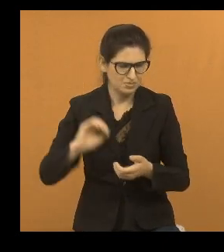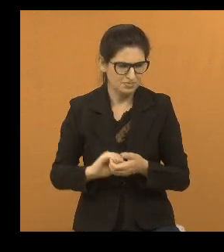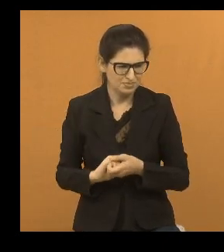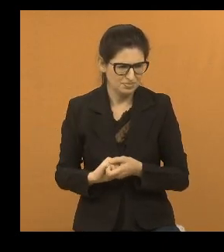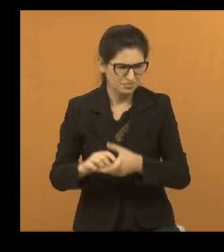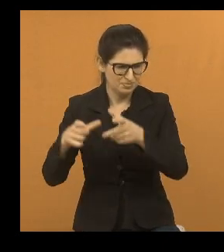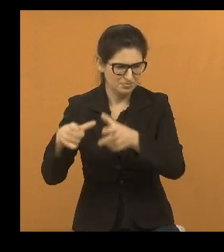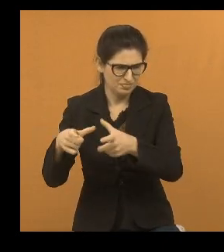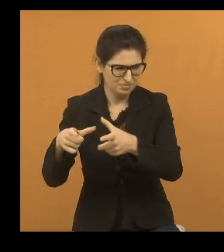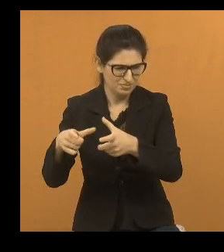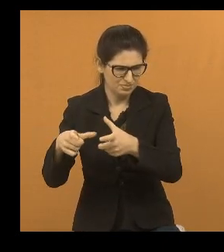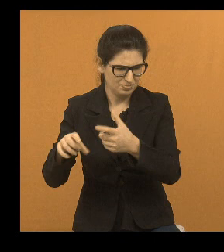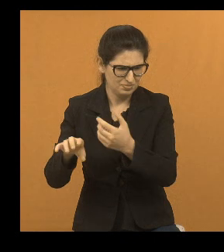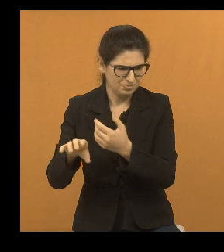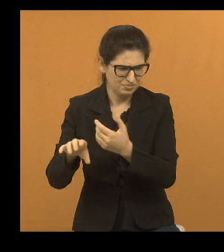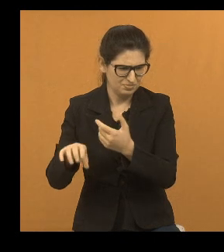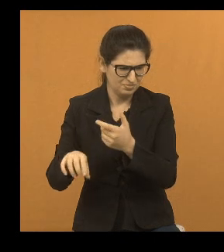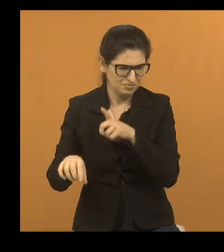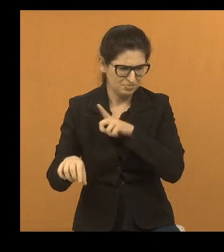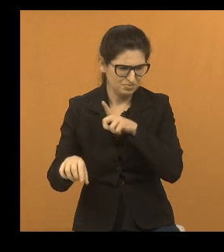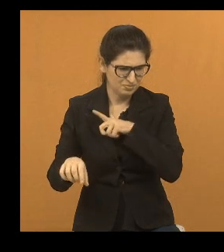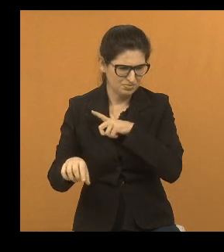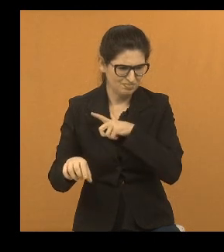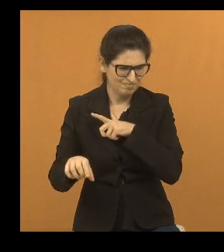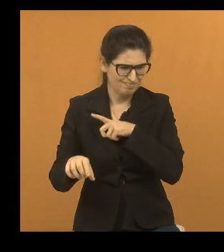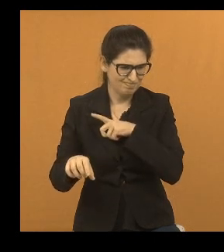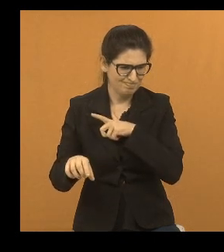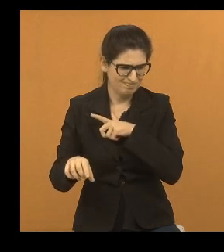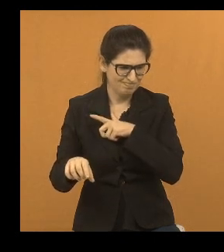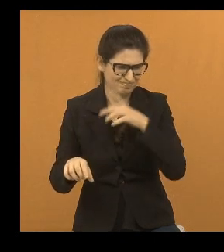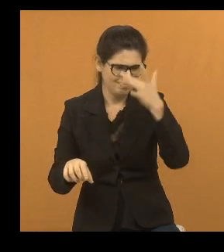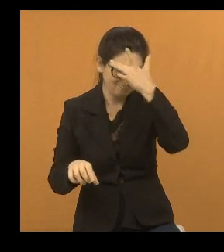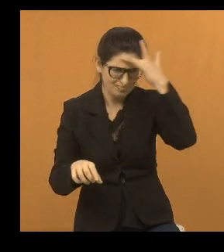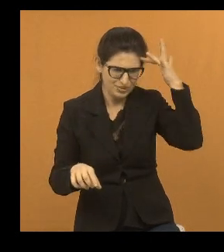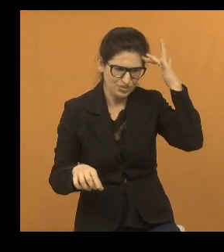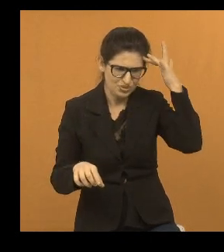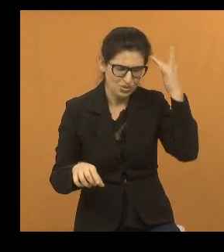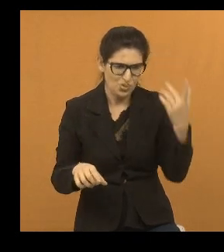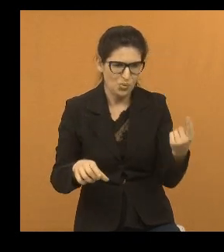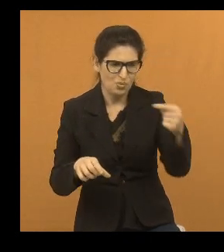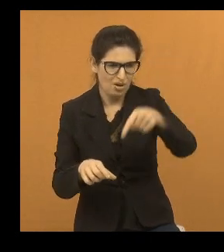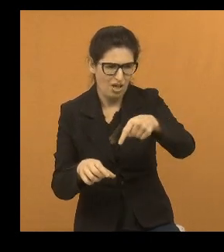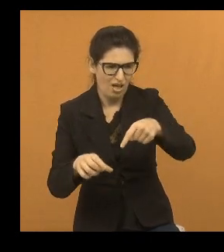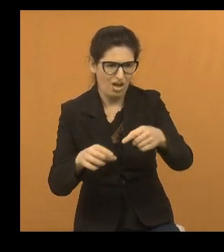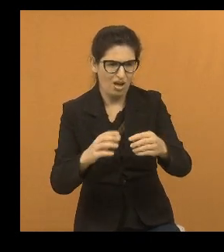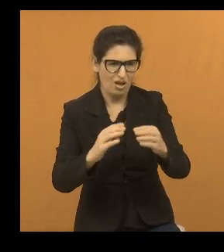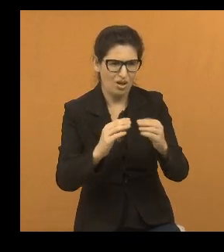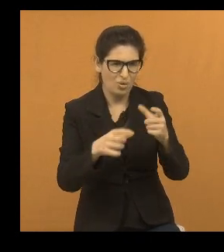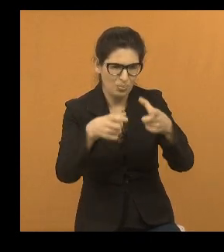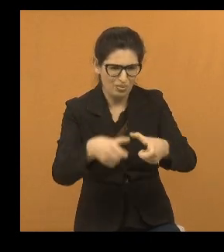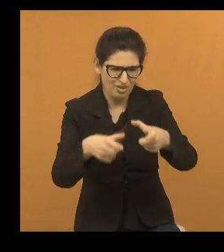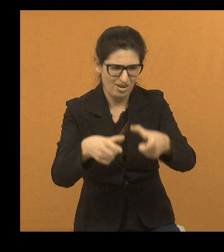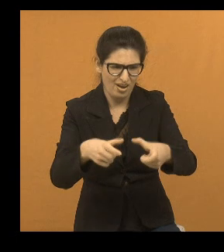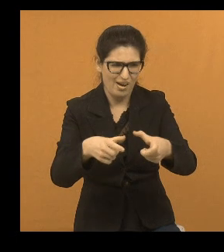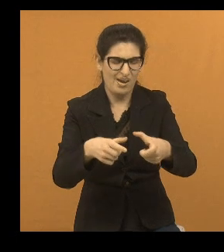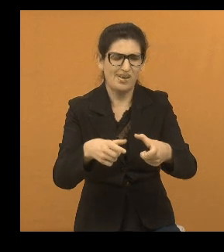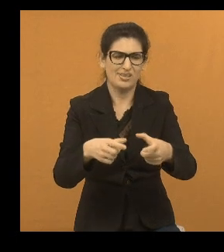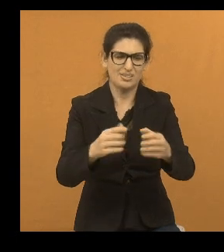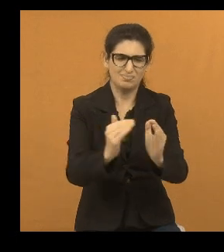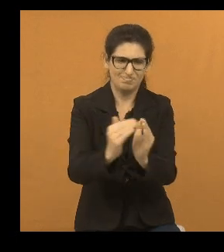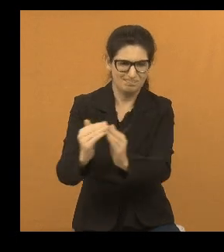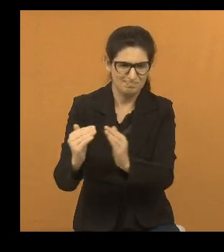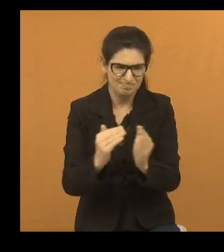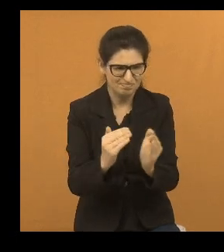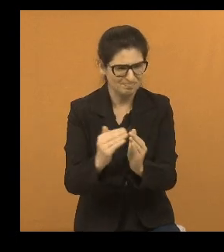onde existem algumas ocupações, e a gente, criando essa macrozona, existe a